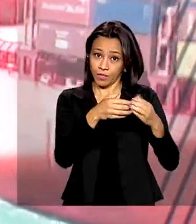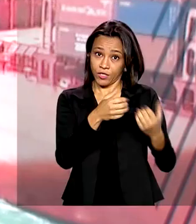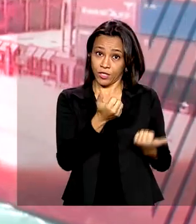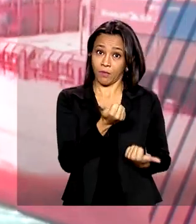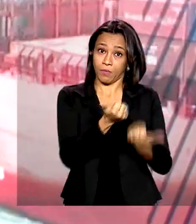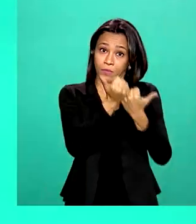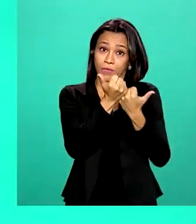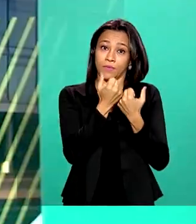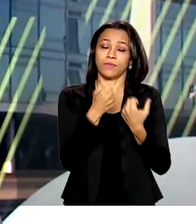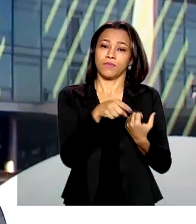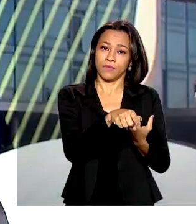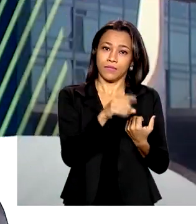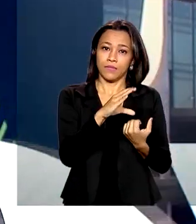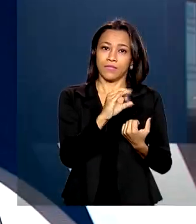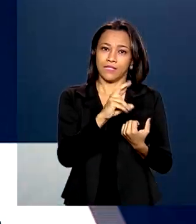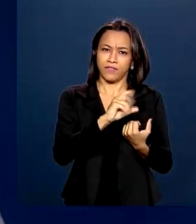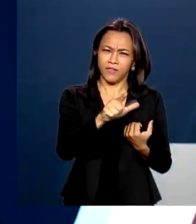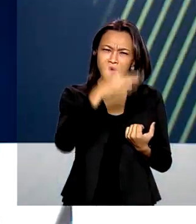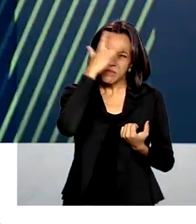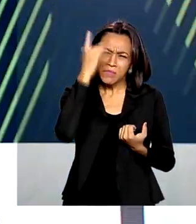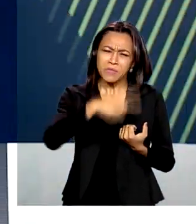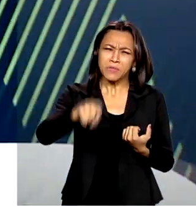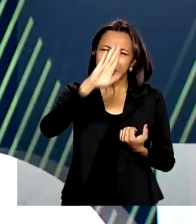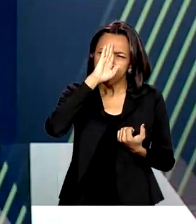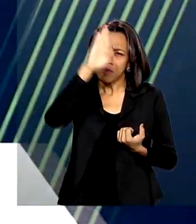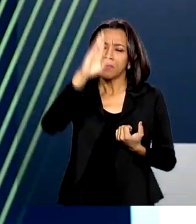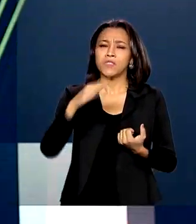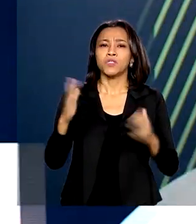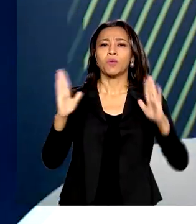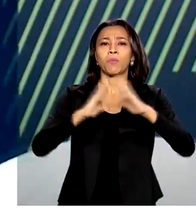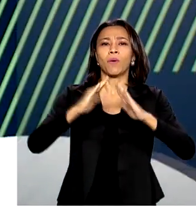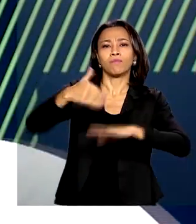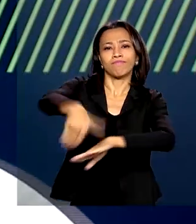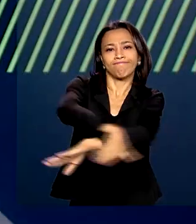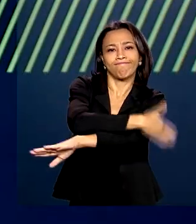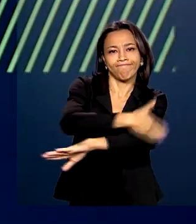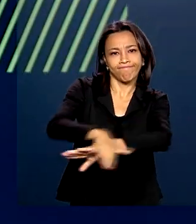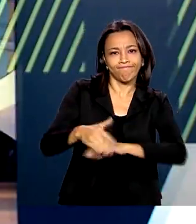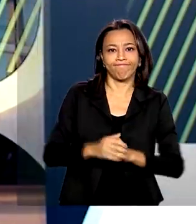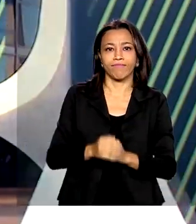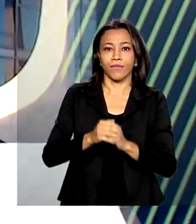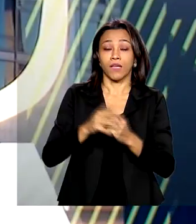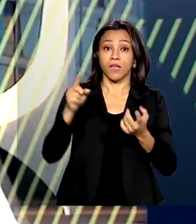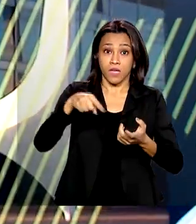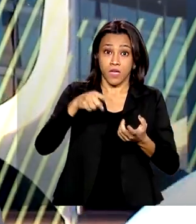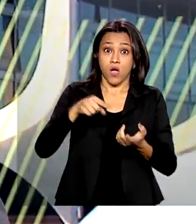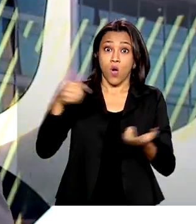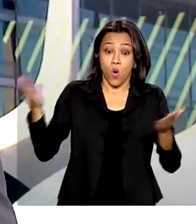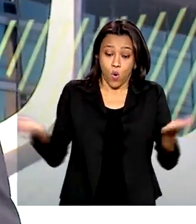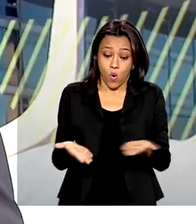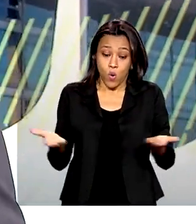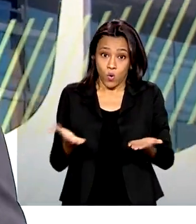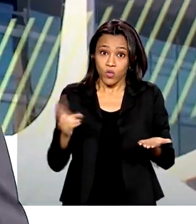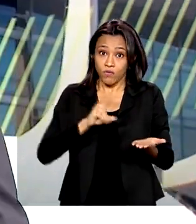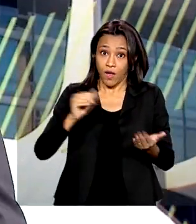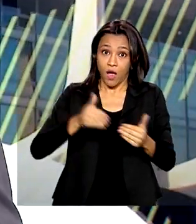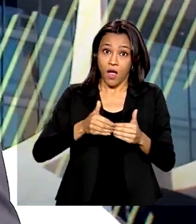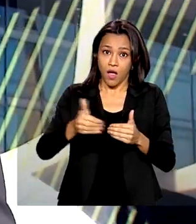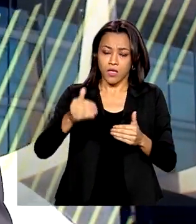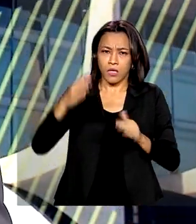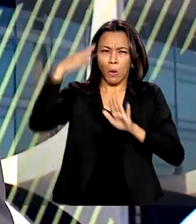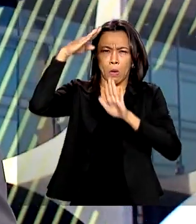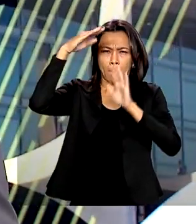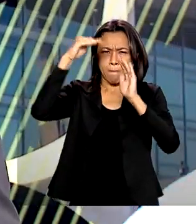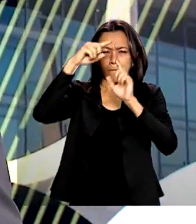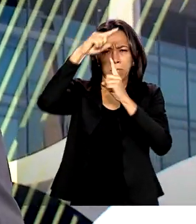população mais vulnerável em especial as pessoas em situação de rua segundo a meteorologia a partir de hoje devem ocorrer